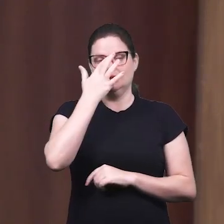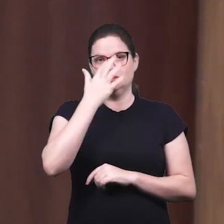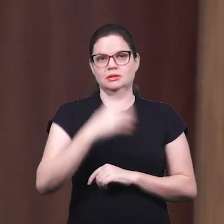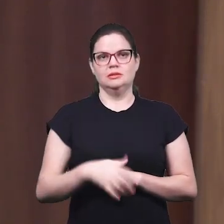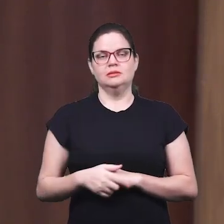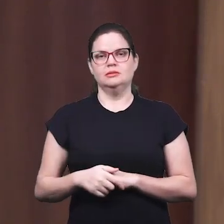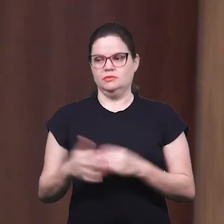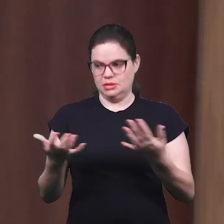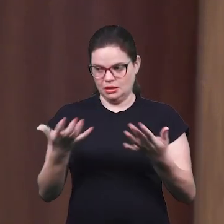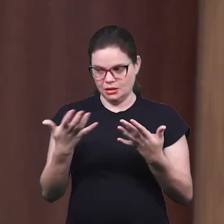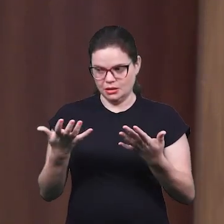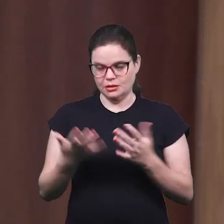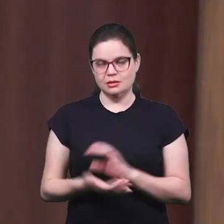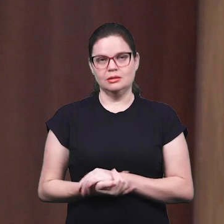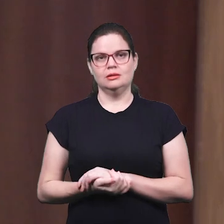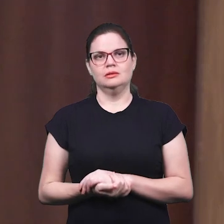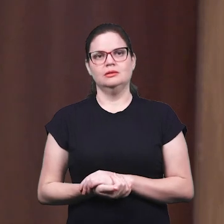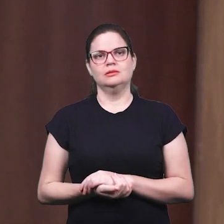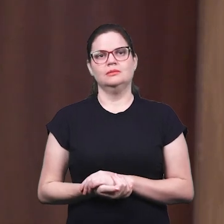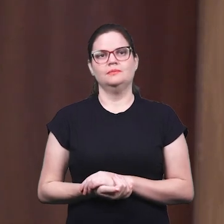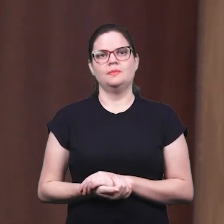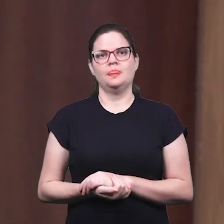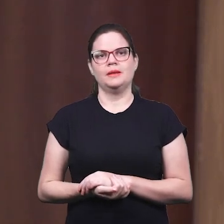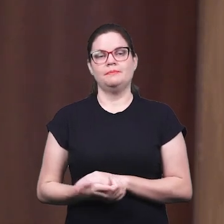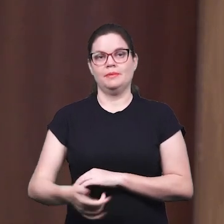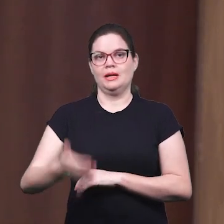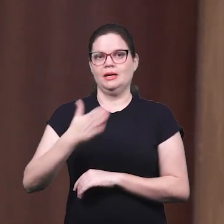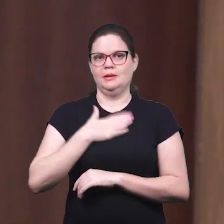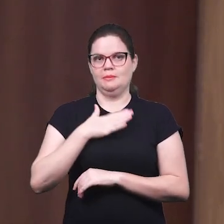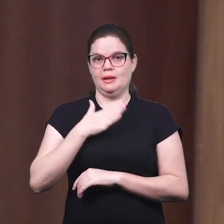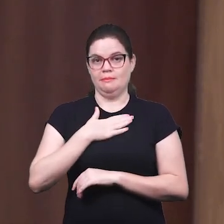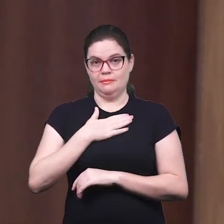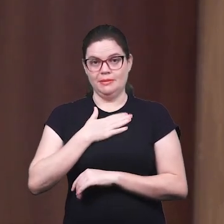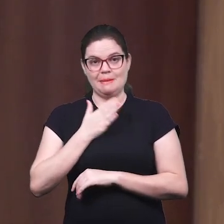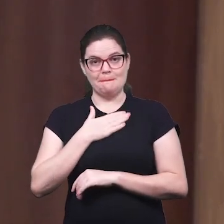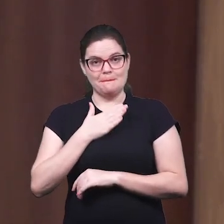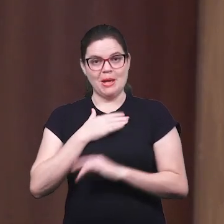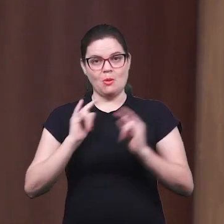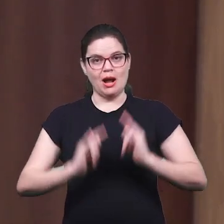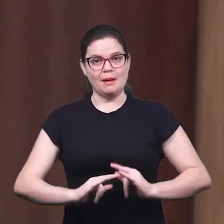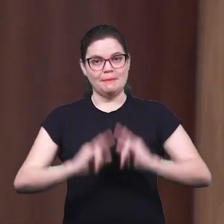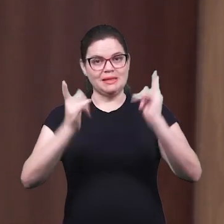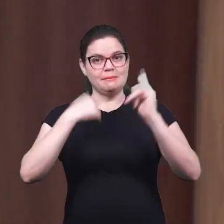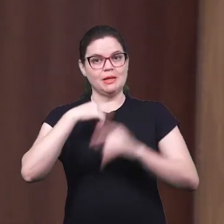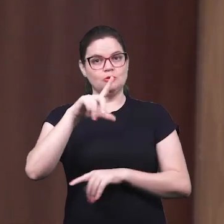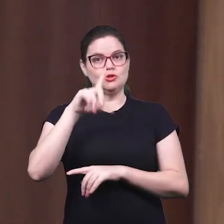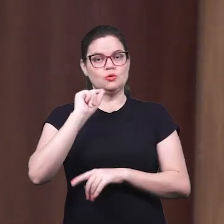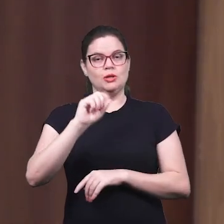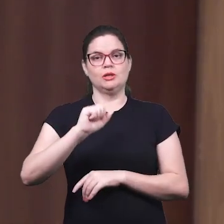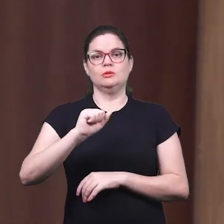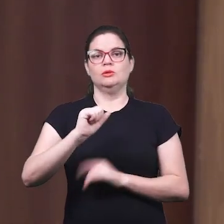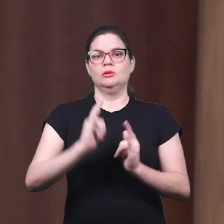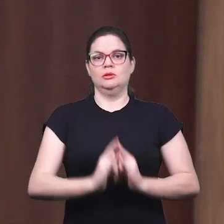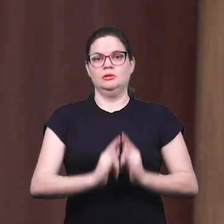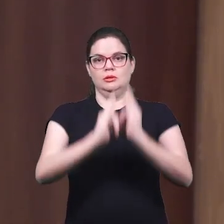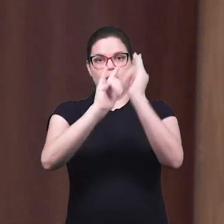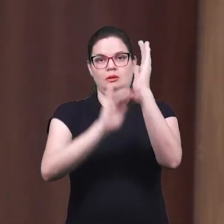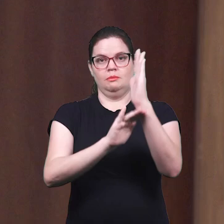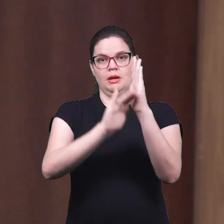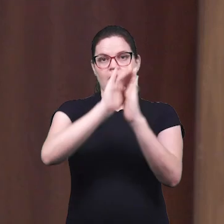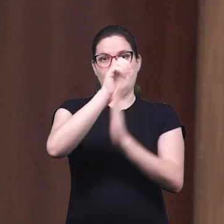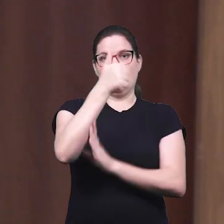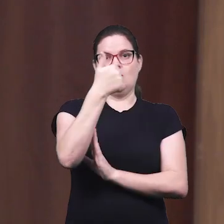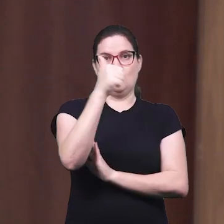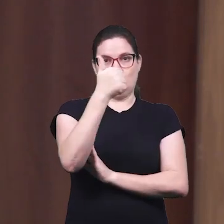atividade. Então, eu tinha reservado para mim o 11º para eu morar. E queria vender para